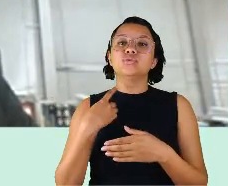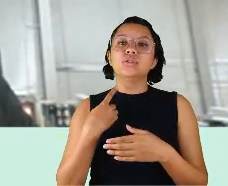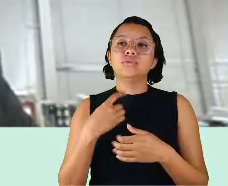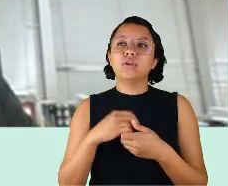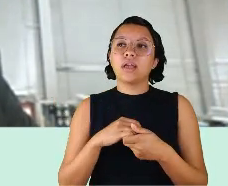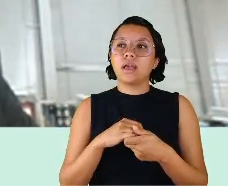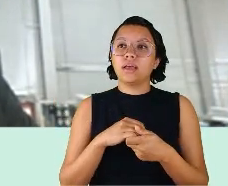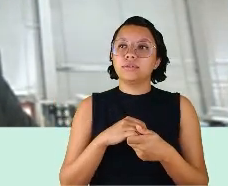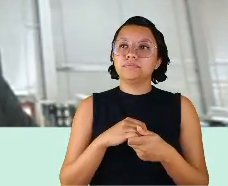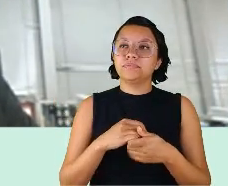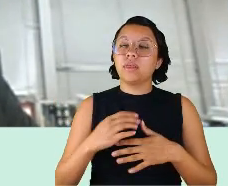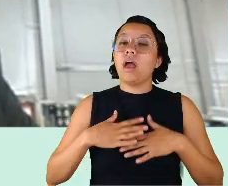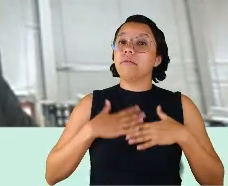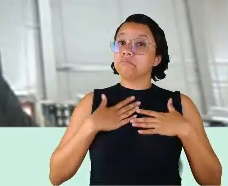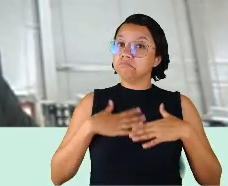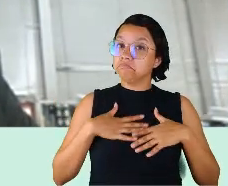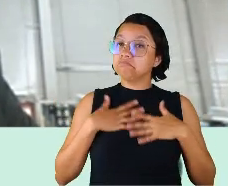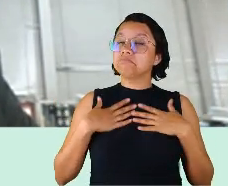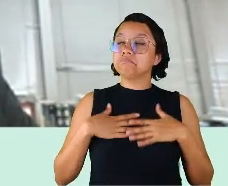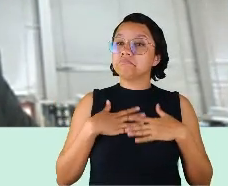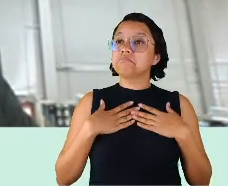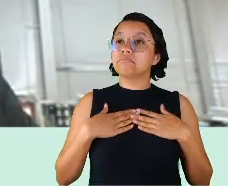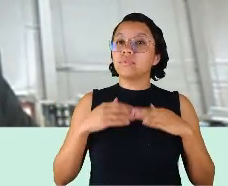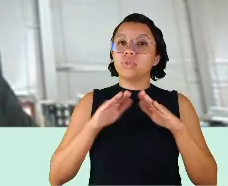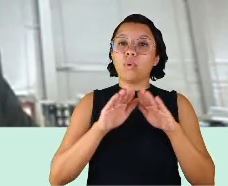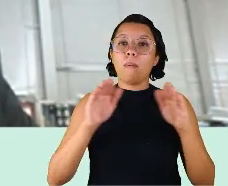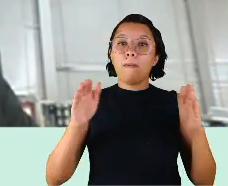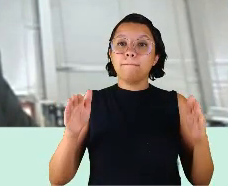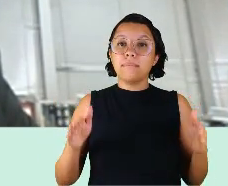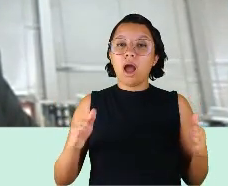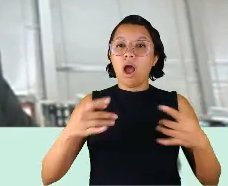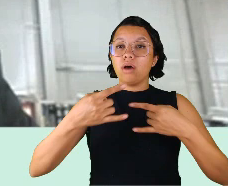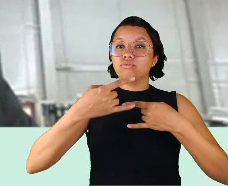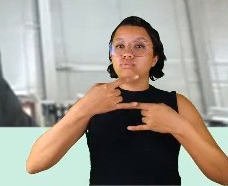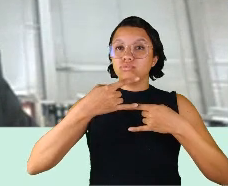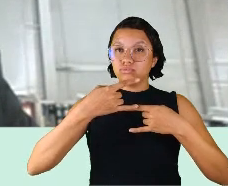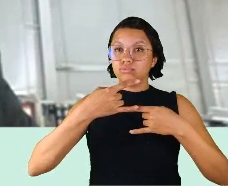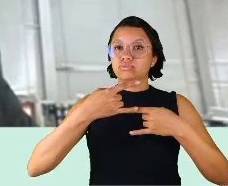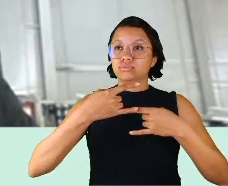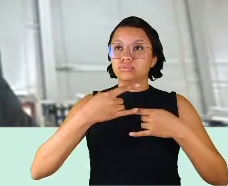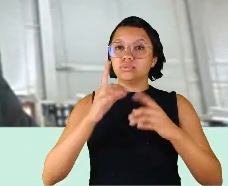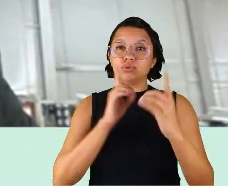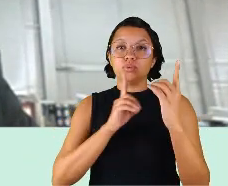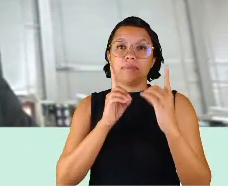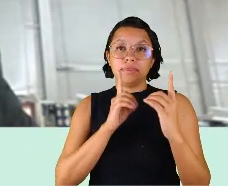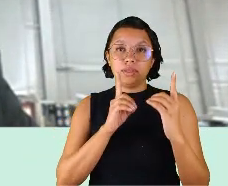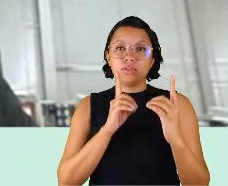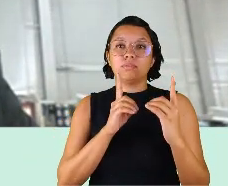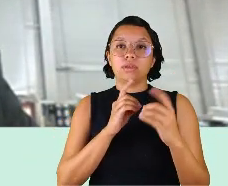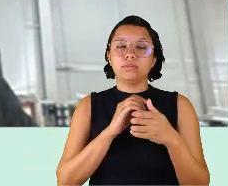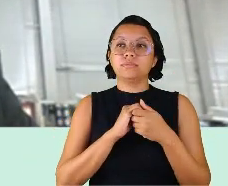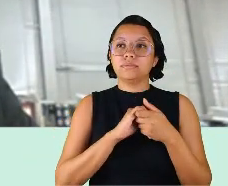advogados, satisfeitíssimos com o balcão virtual, em primeiro lugar, para o atendimento, né,